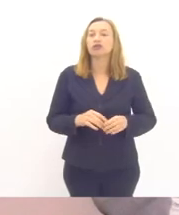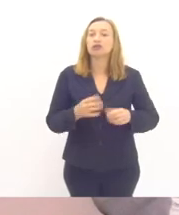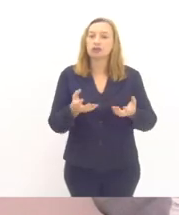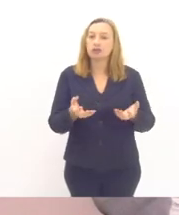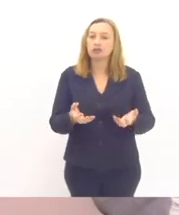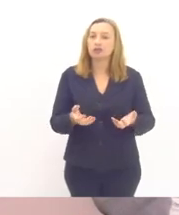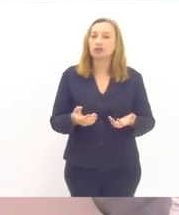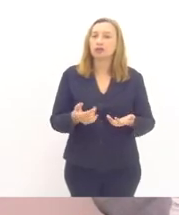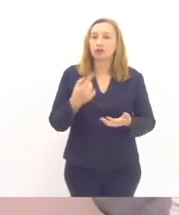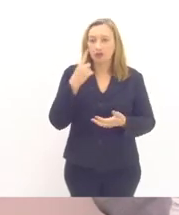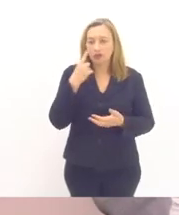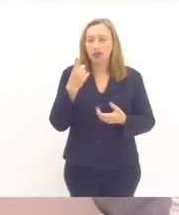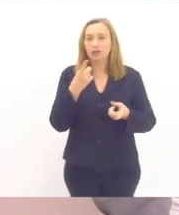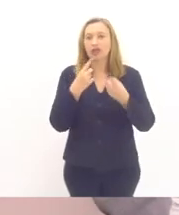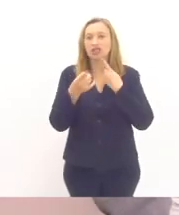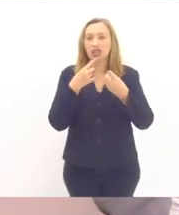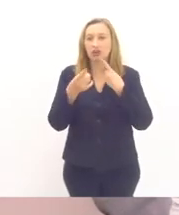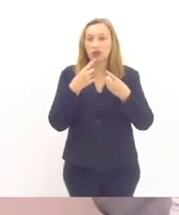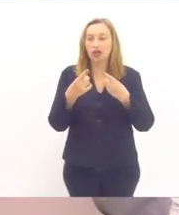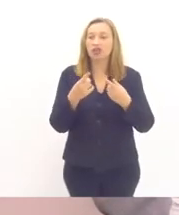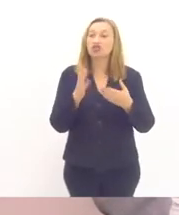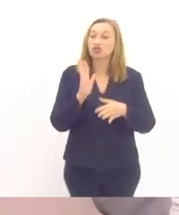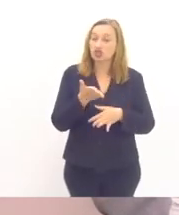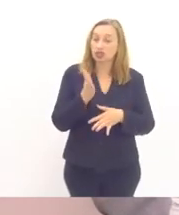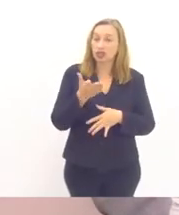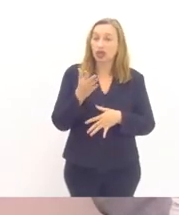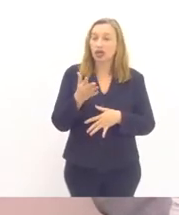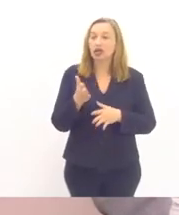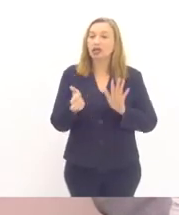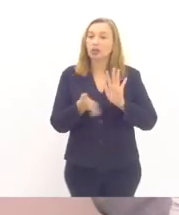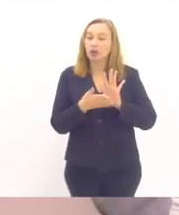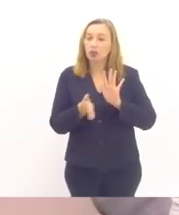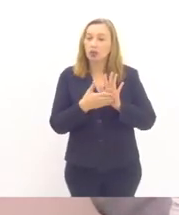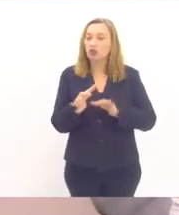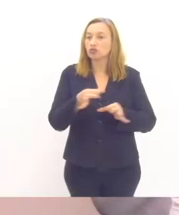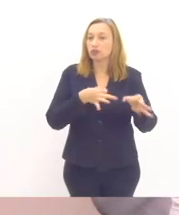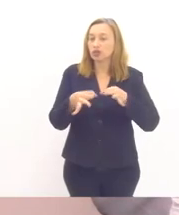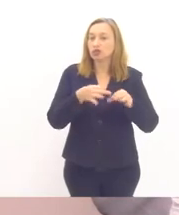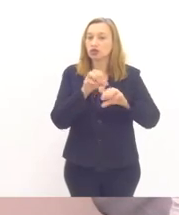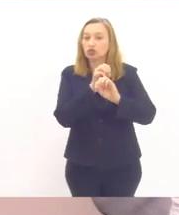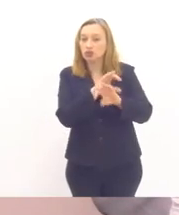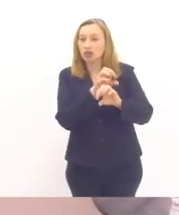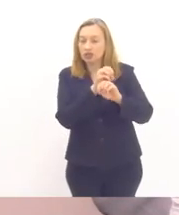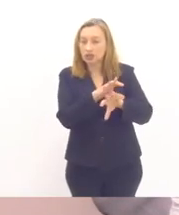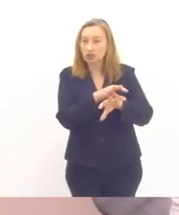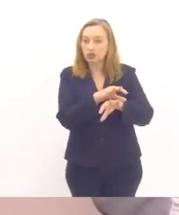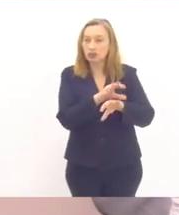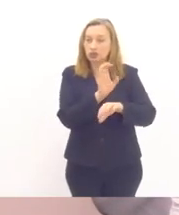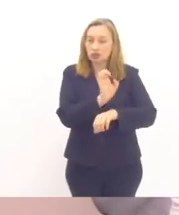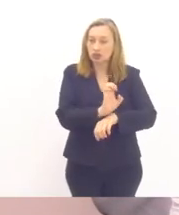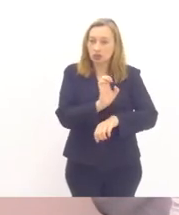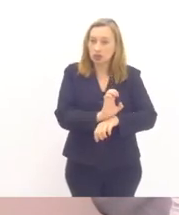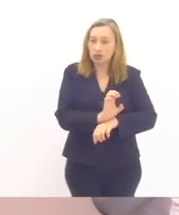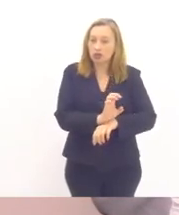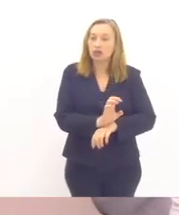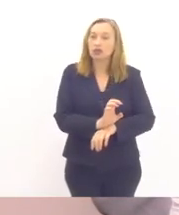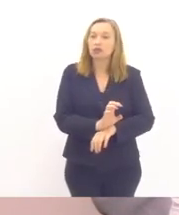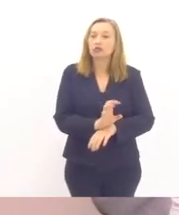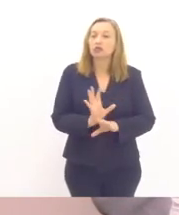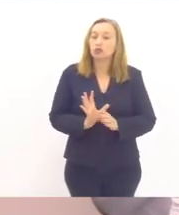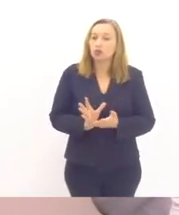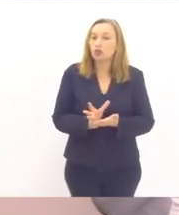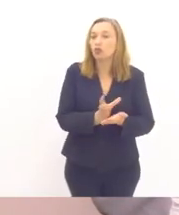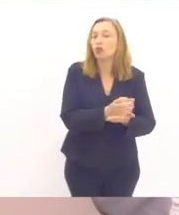tentar, então, dialogando com o que já está previsto na proposta de Plano Estadual de Educação e com o que a gente está